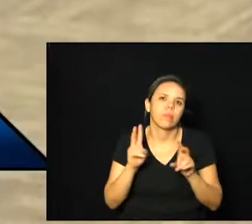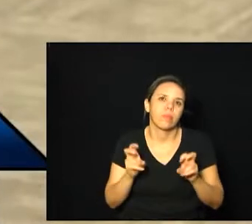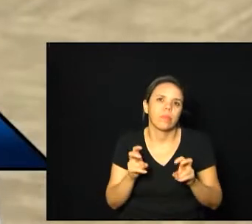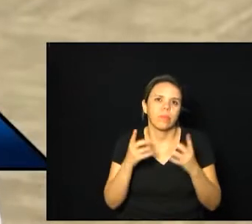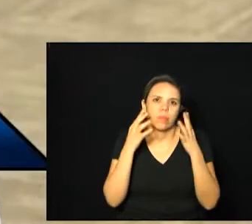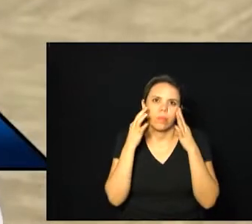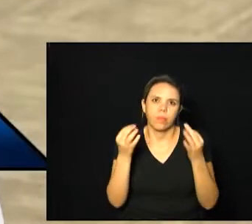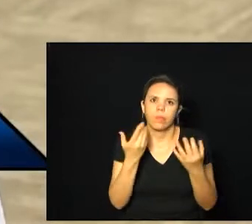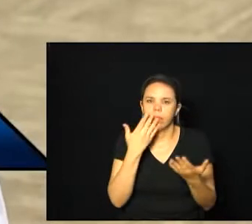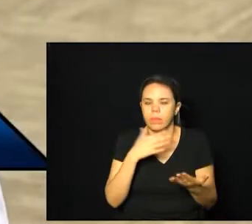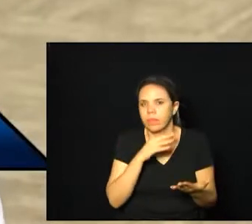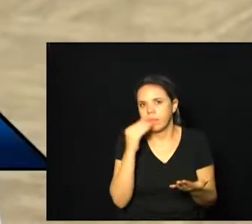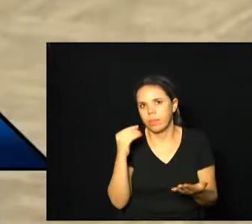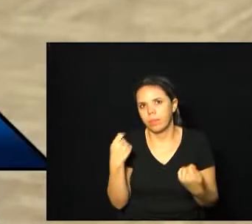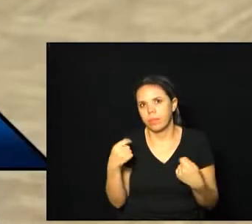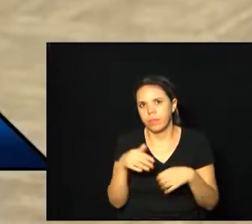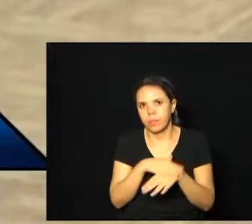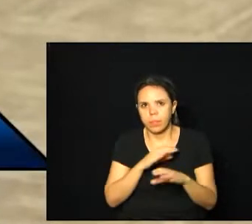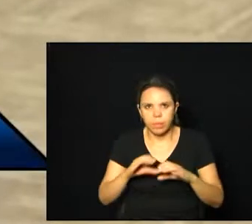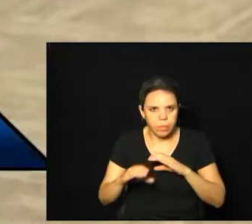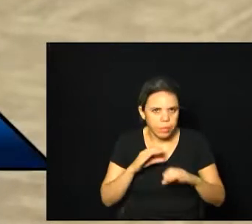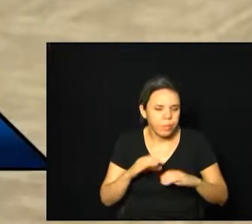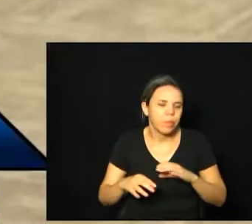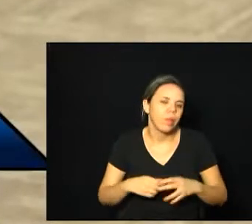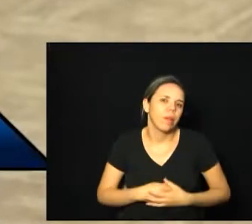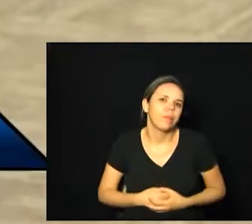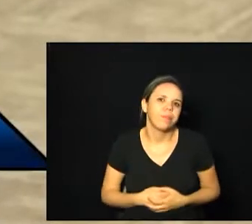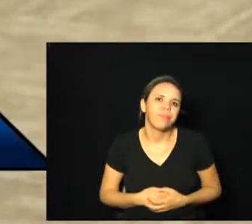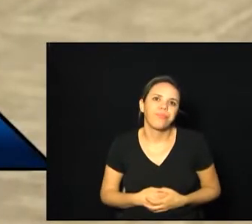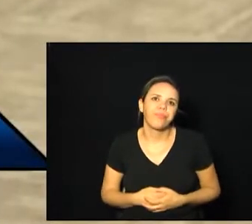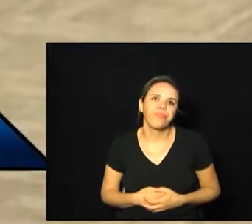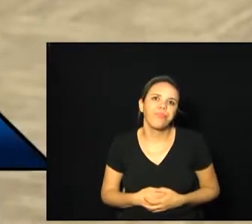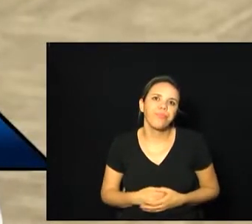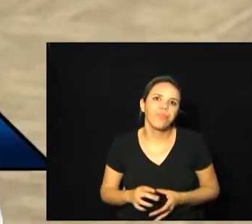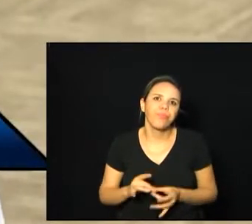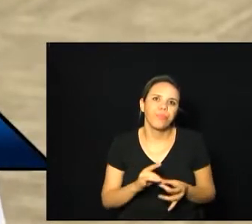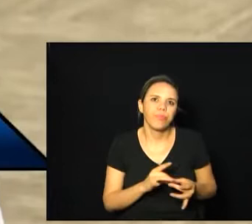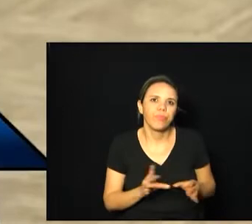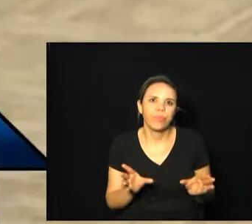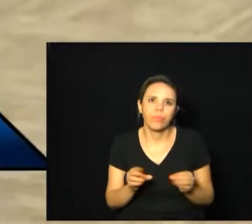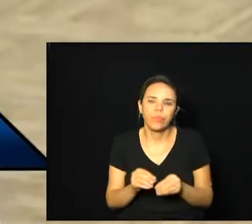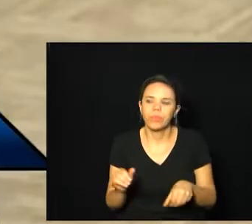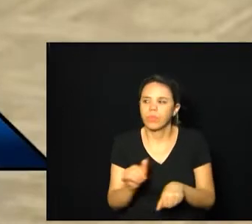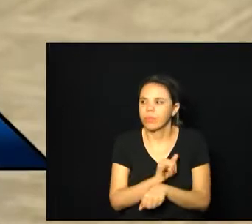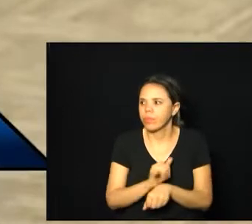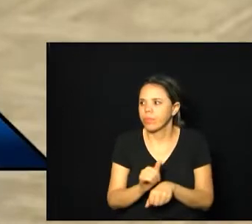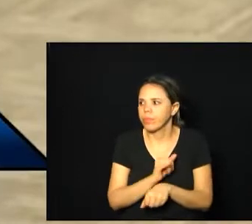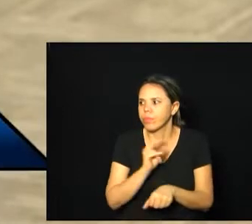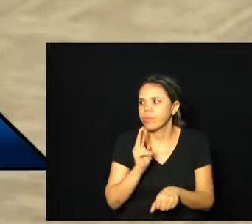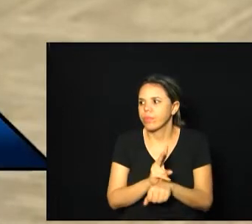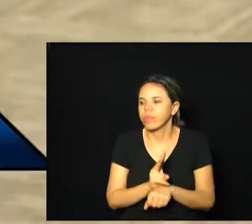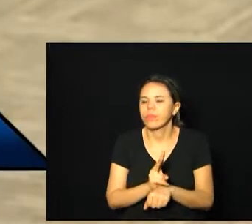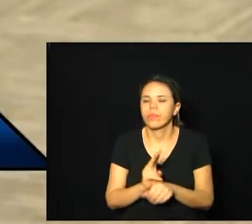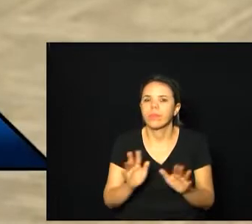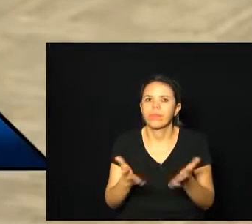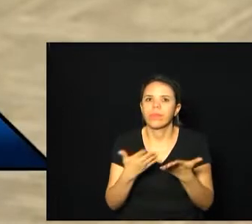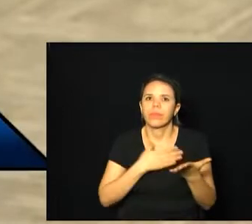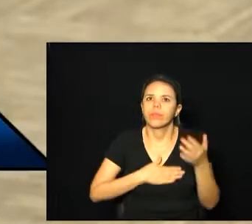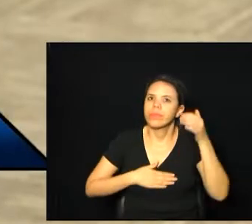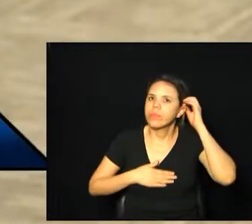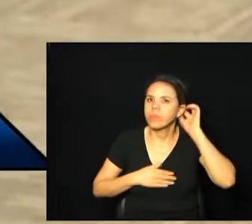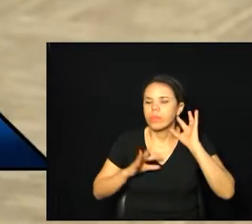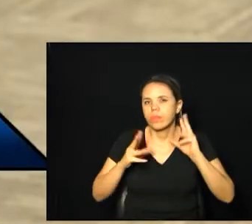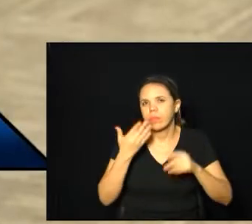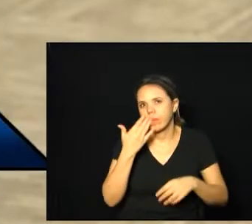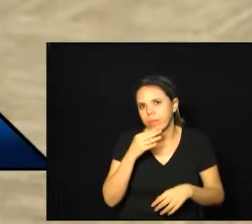atenção à criança e adolescente tem que, em conjunto, definir estratégias de proteção, promoção e bem-estar de toda